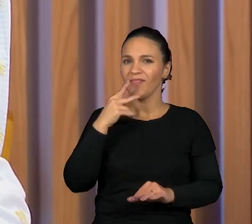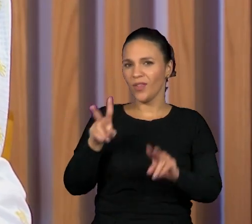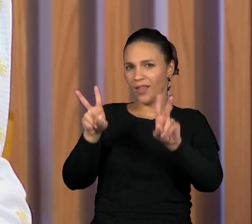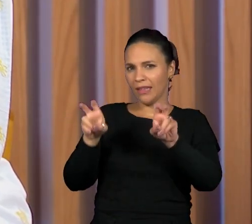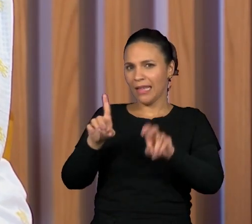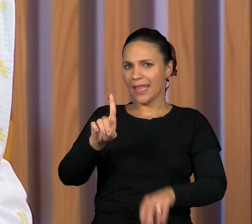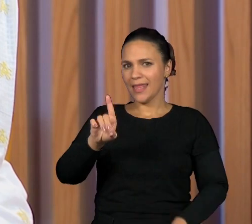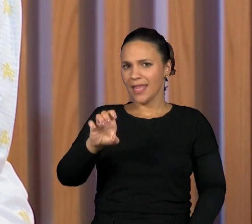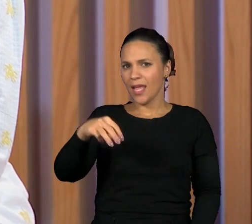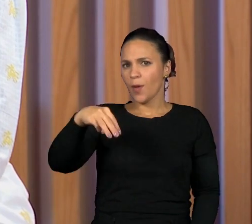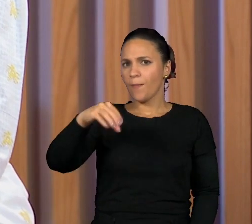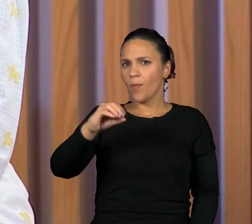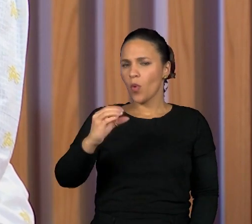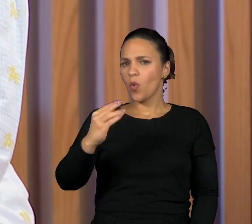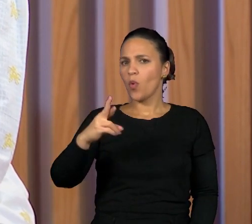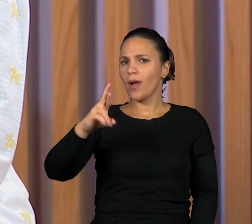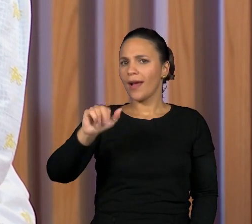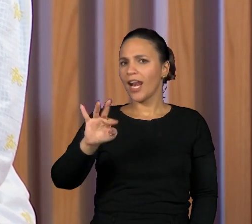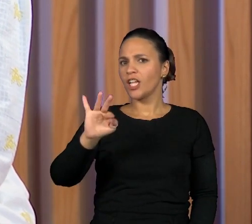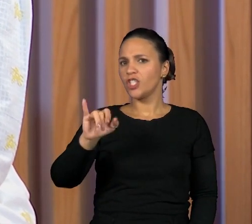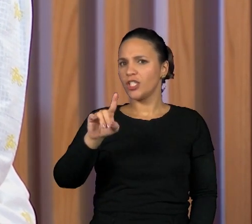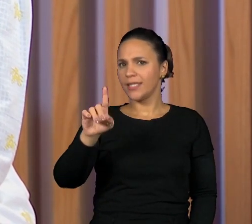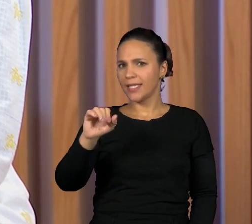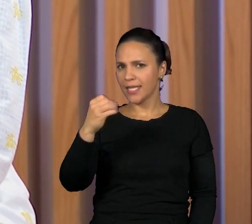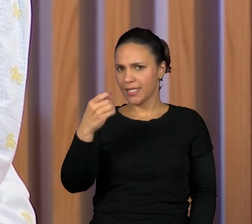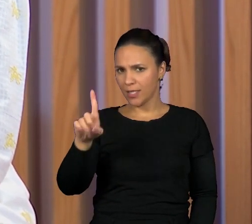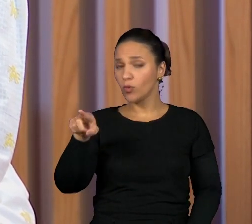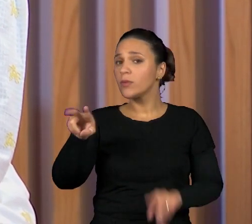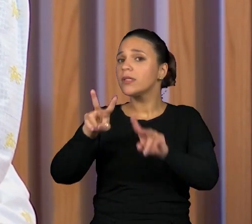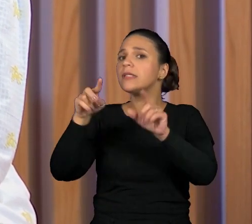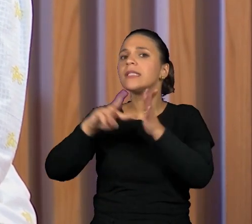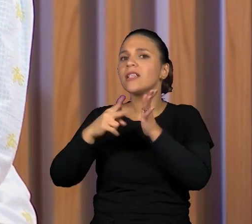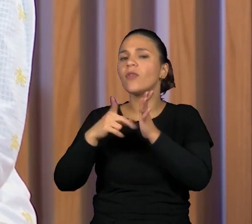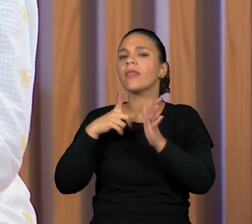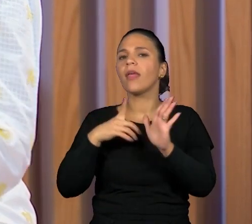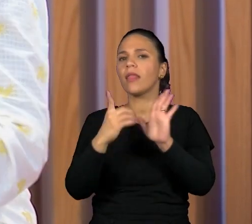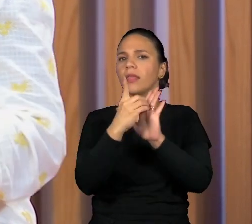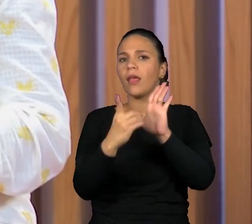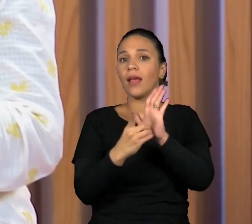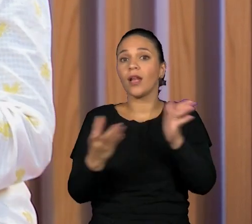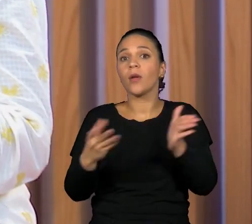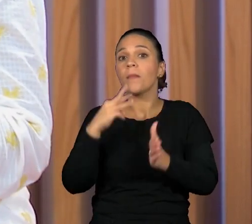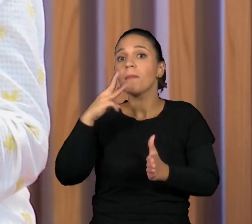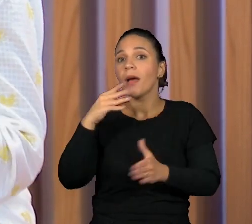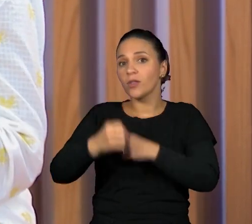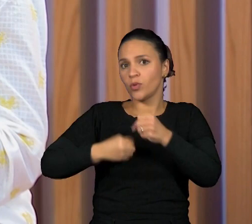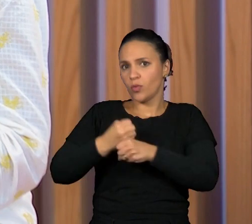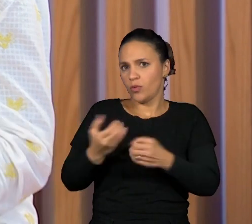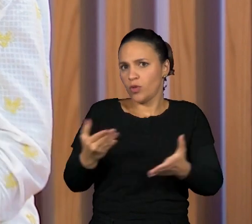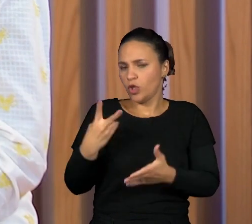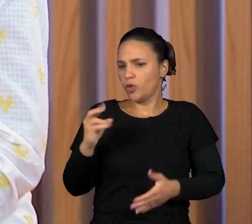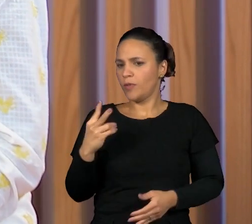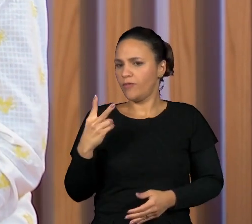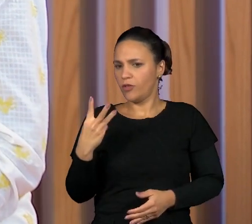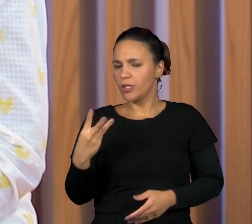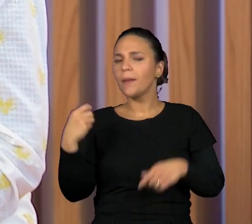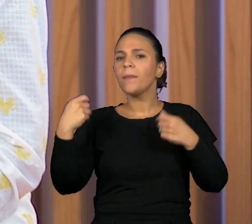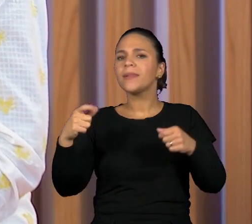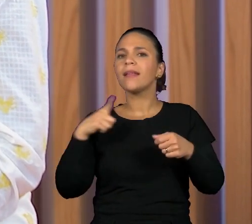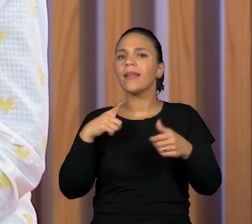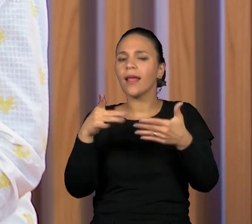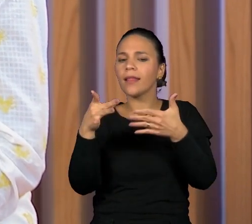do acesso, tem um decreto de março desse ano que prevê que existam critérios